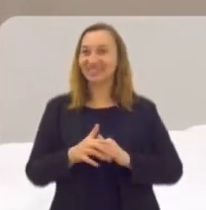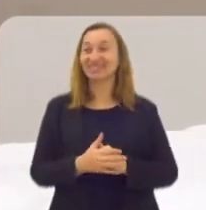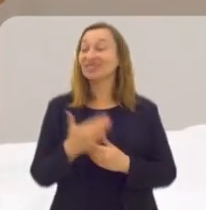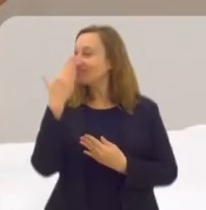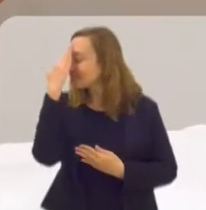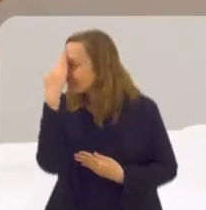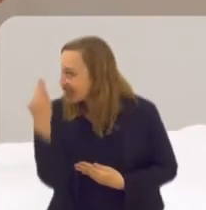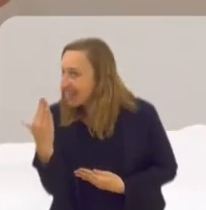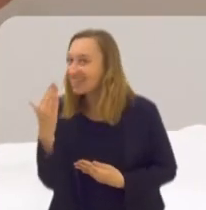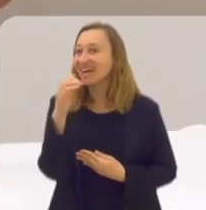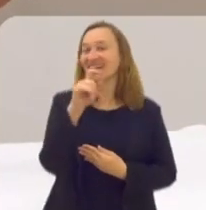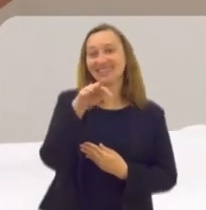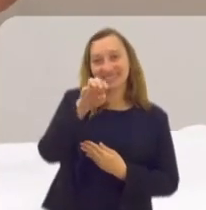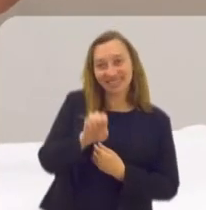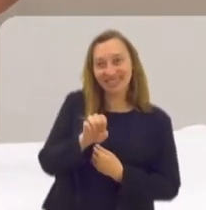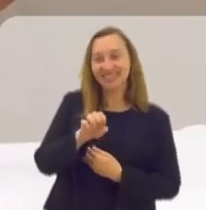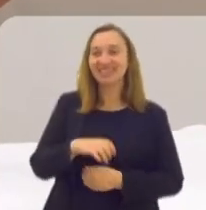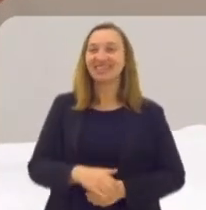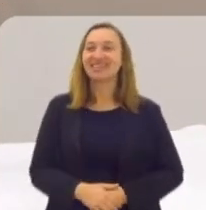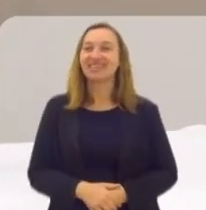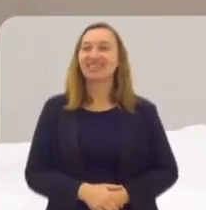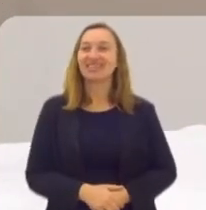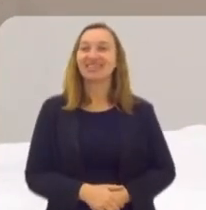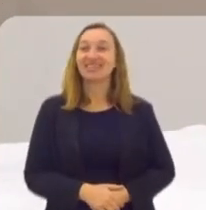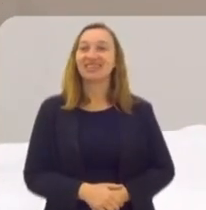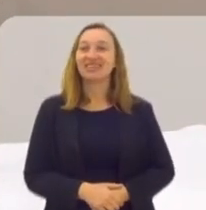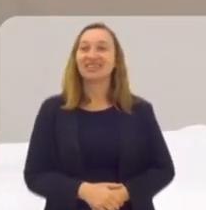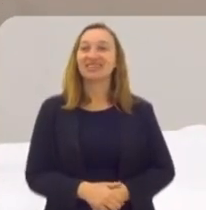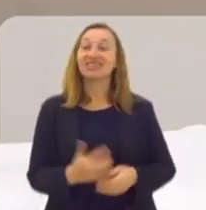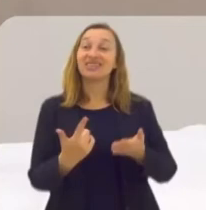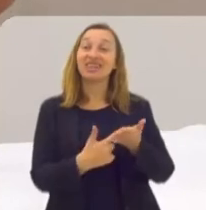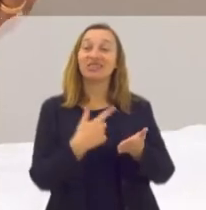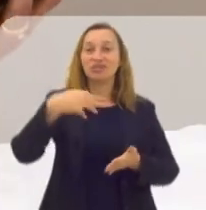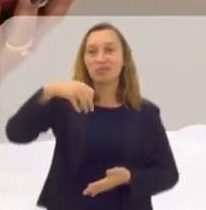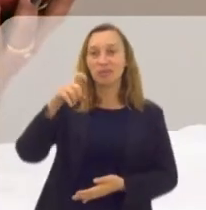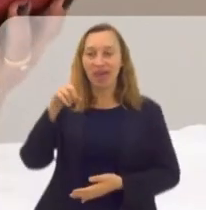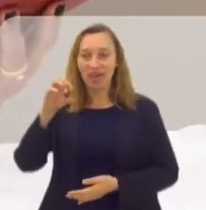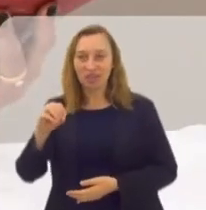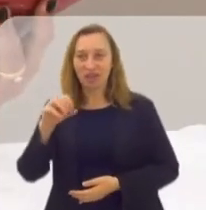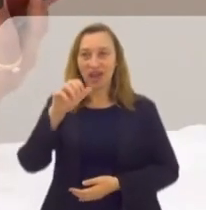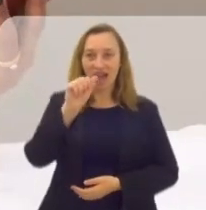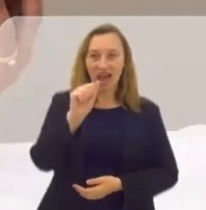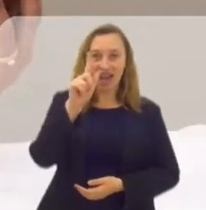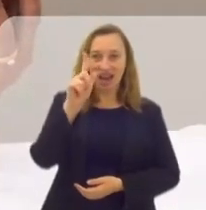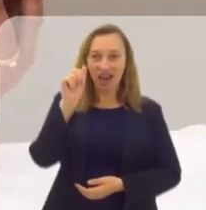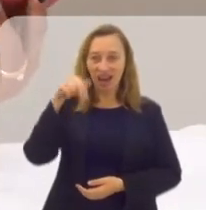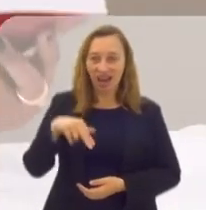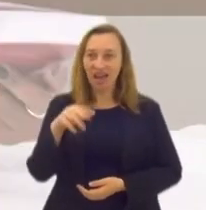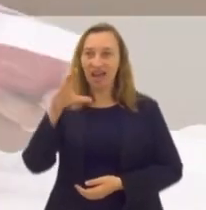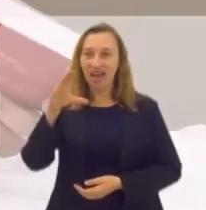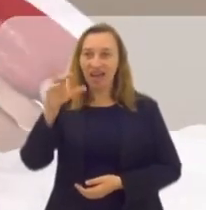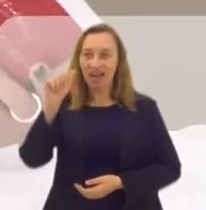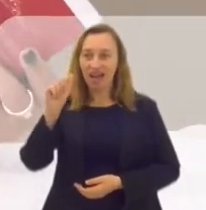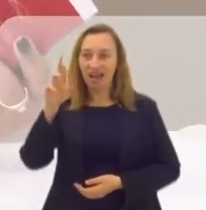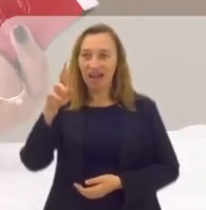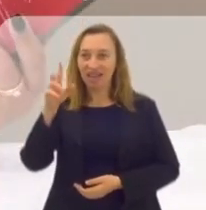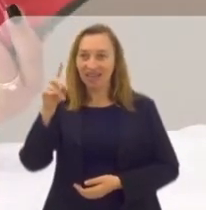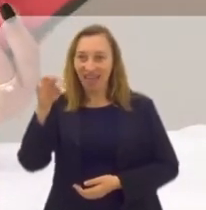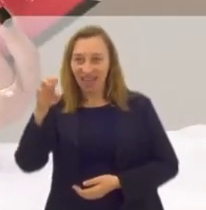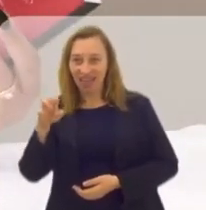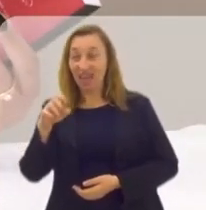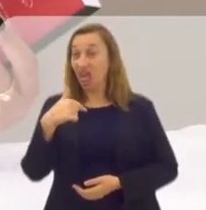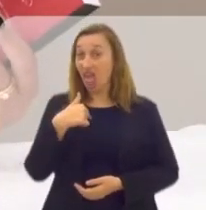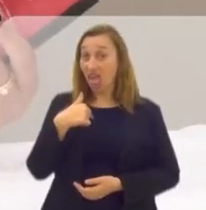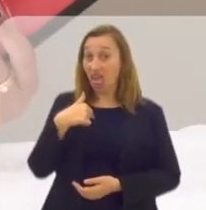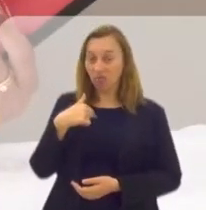eu estou muito feliz. Obrigada, Alexandre. Que é o livro dos médiuns, de Allan Kardec. Esse